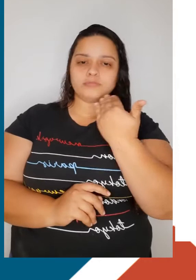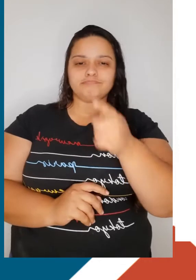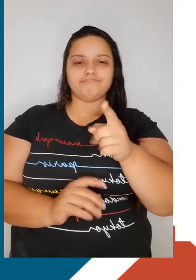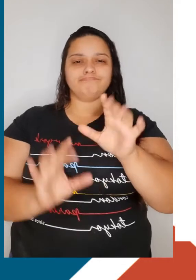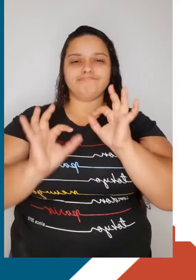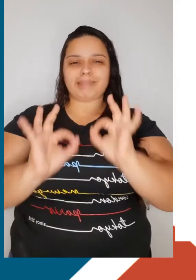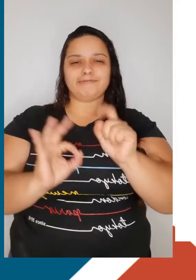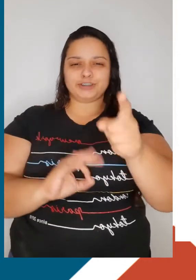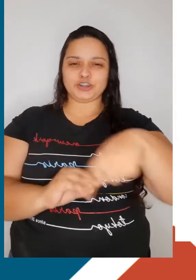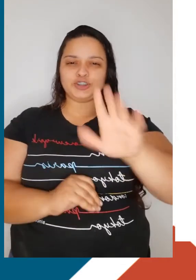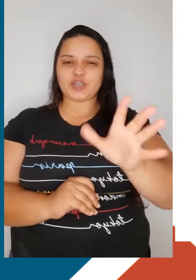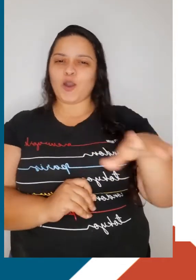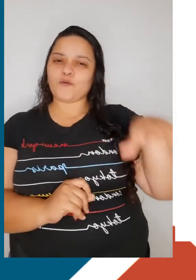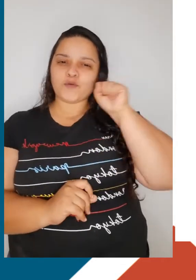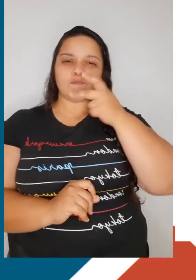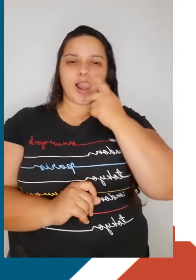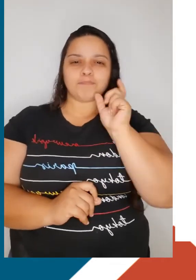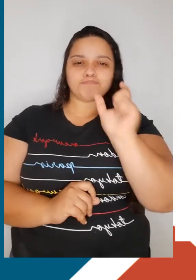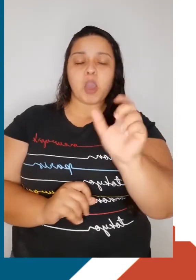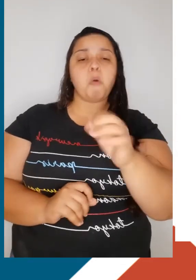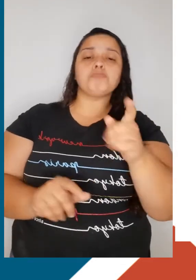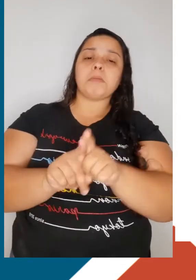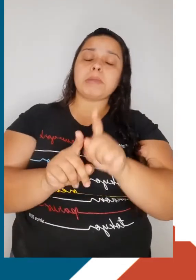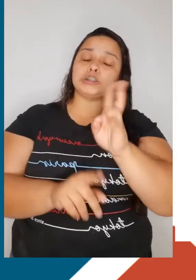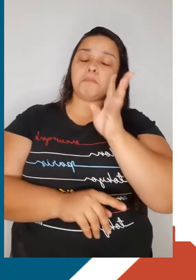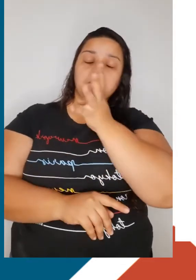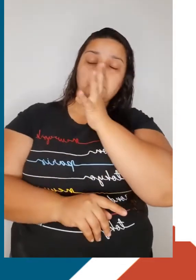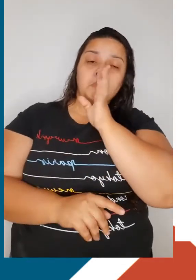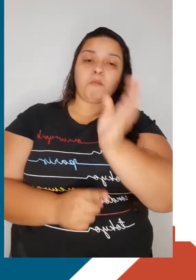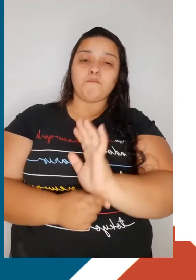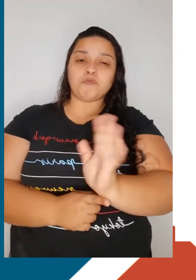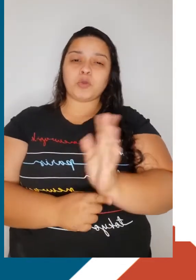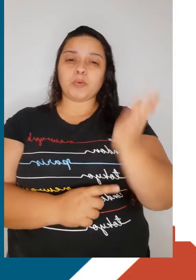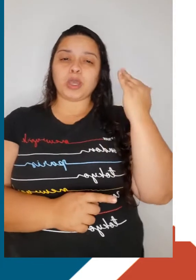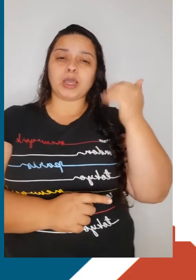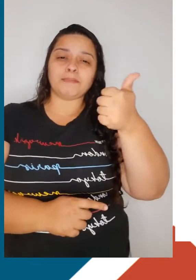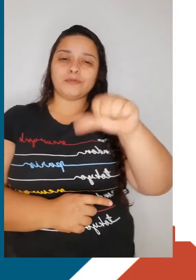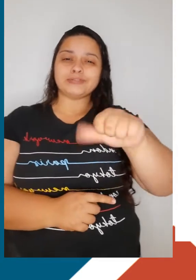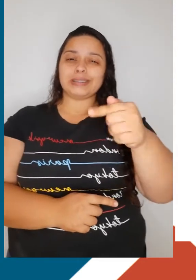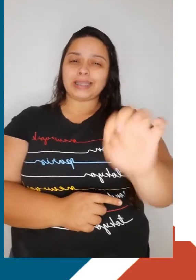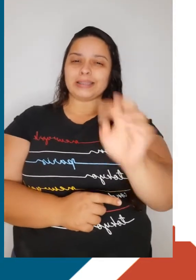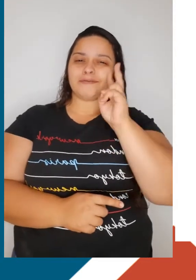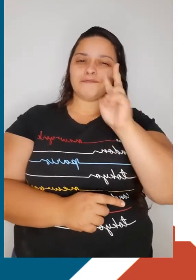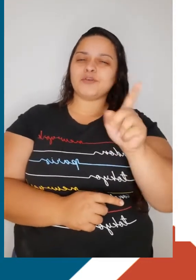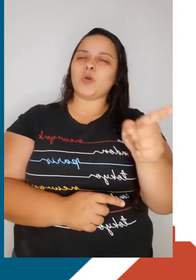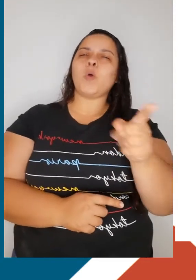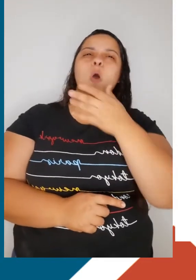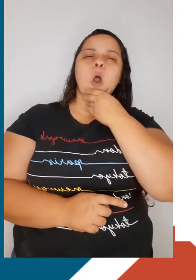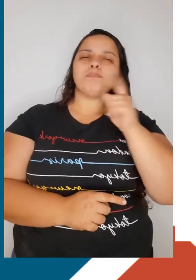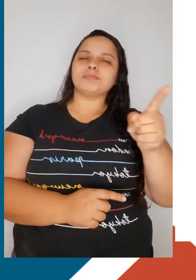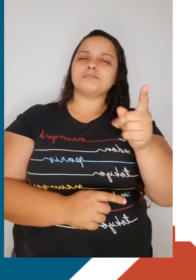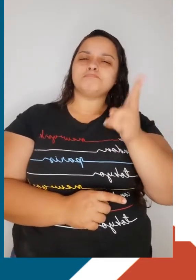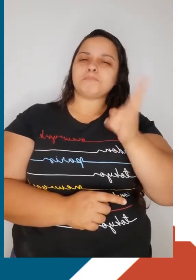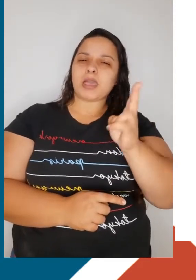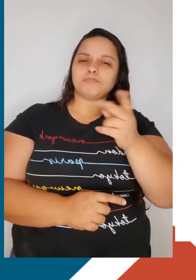Independência ou morte. Com certeza você já deve ter ouvido esse grito em filmes como esse da década de 70, que teve o príncipe Dom Pedro representado